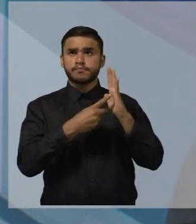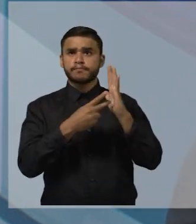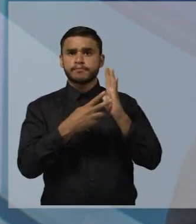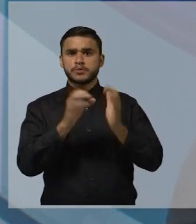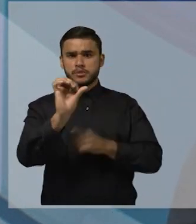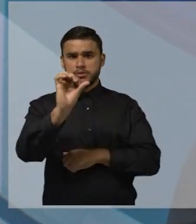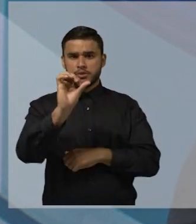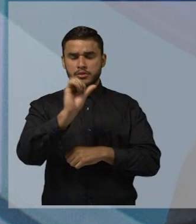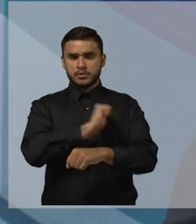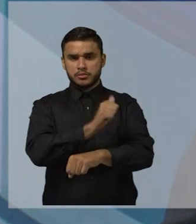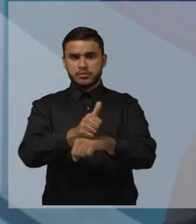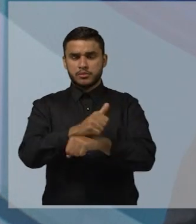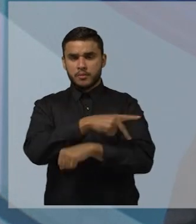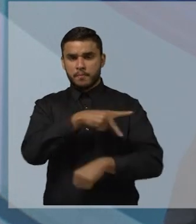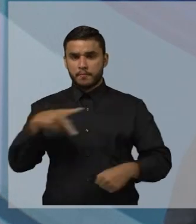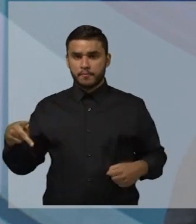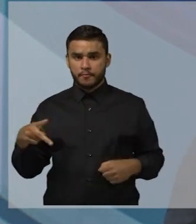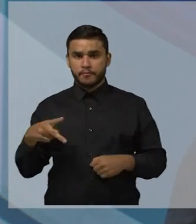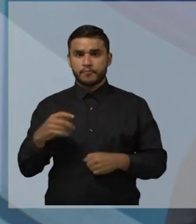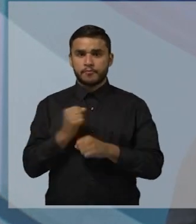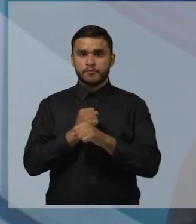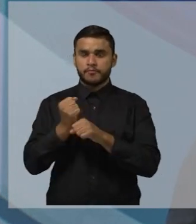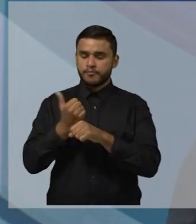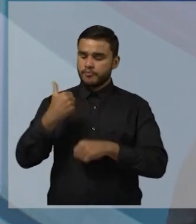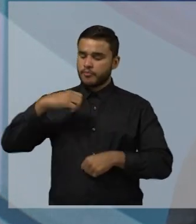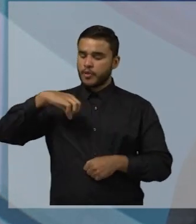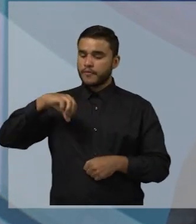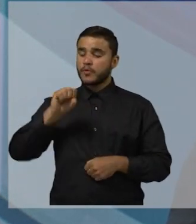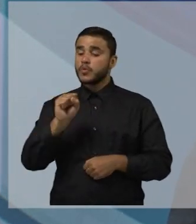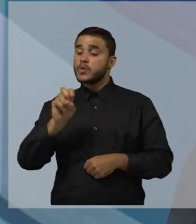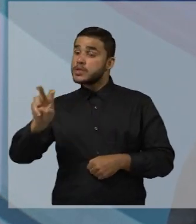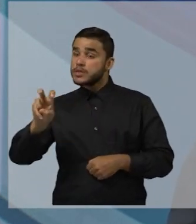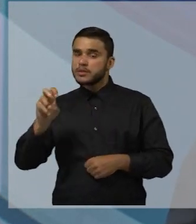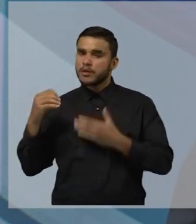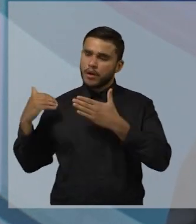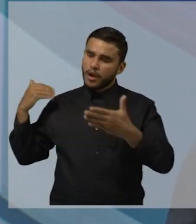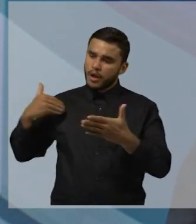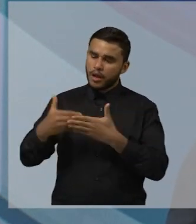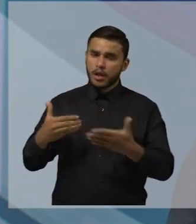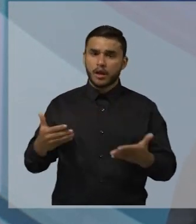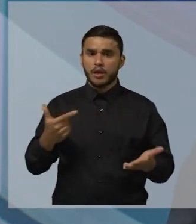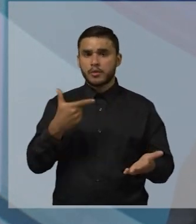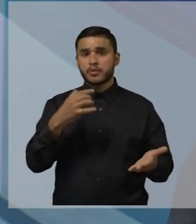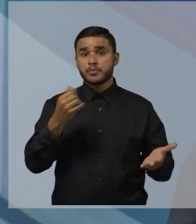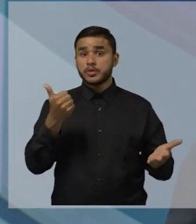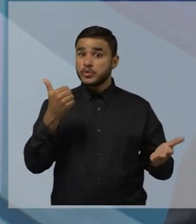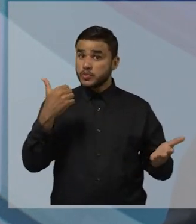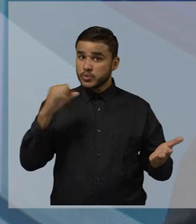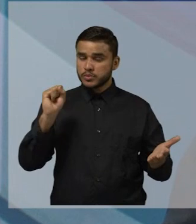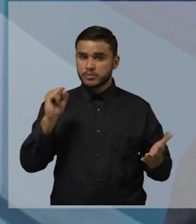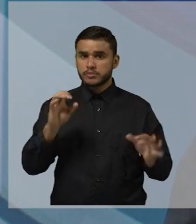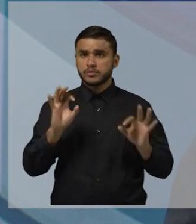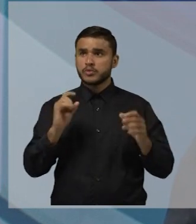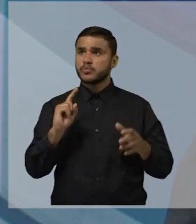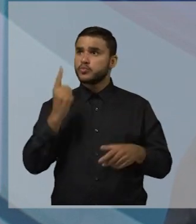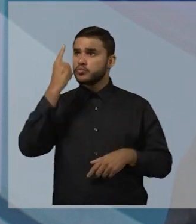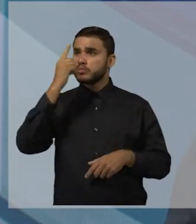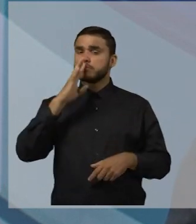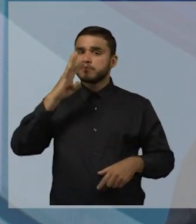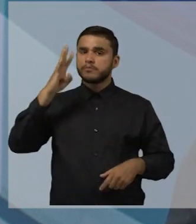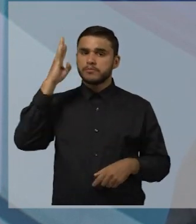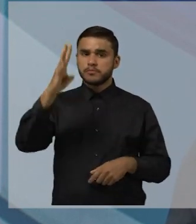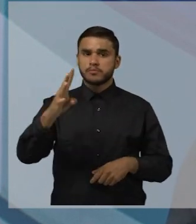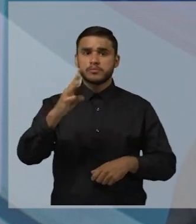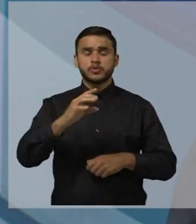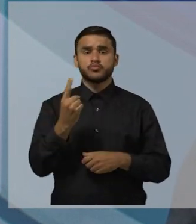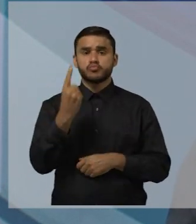6 presidentes que ocuparam o cargo, a chefia da nação, de 85 para cá, só um